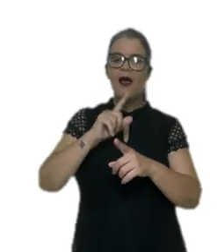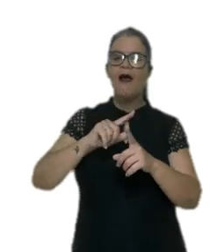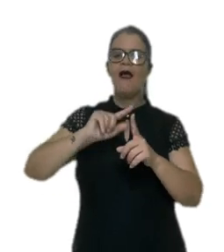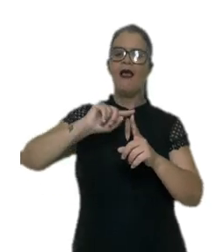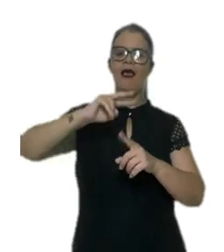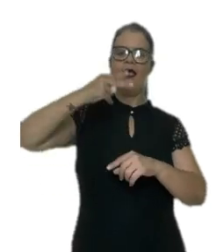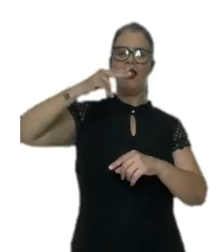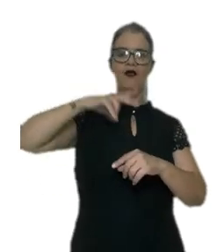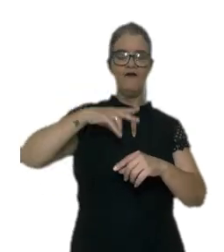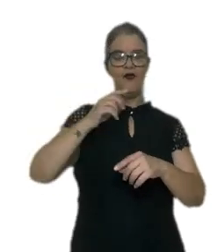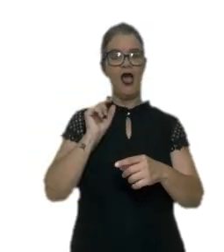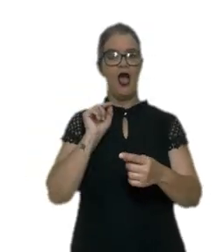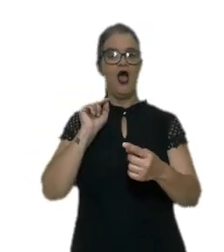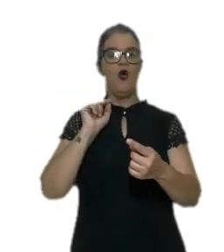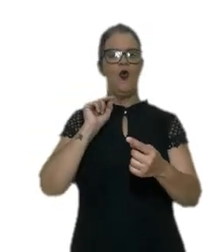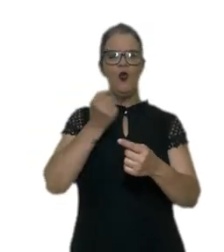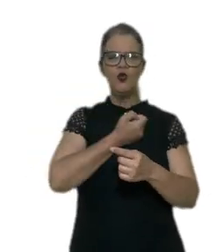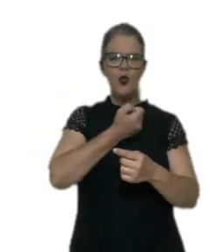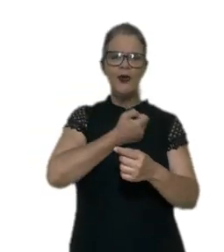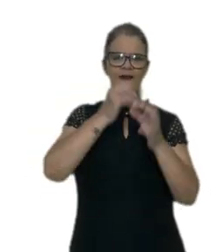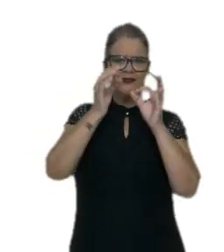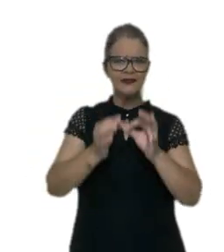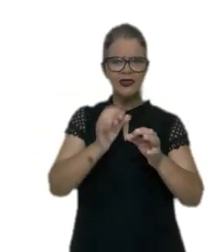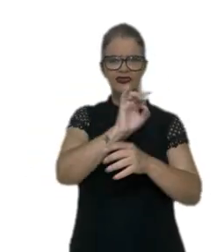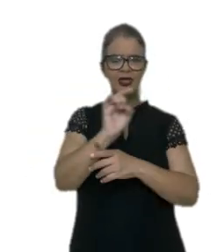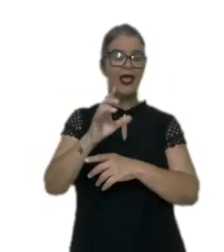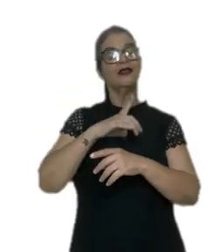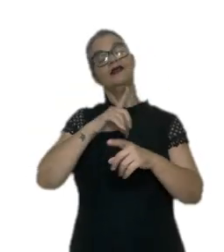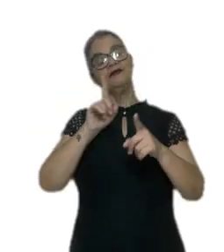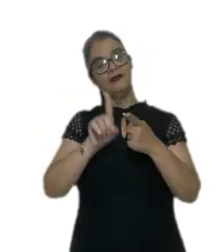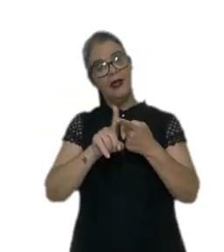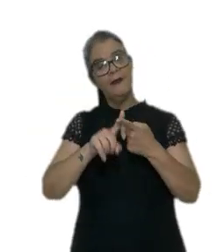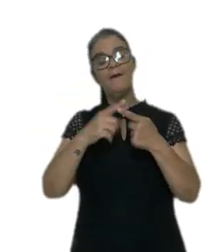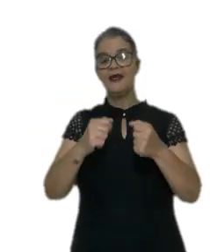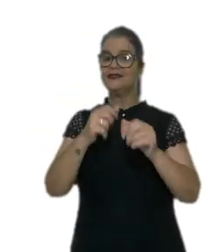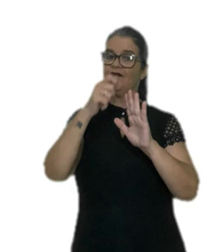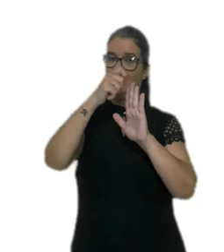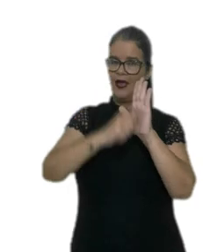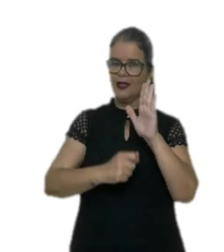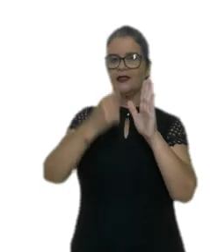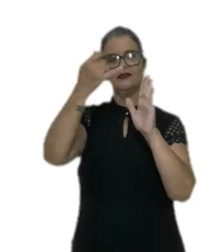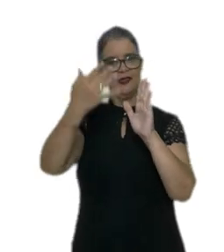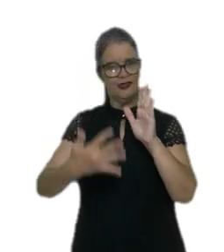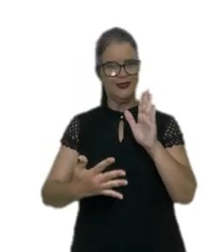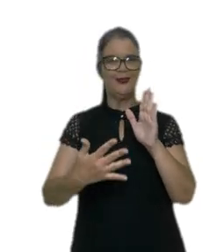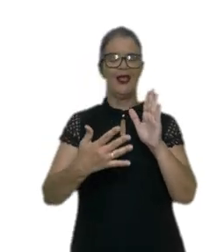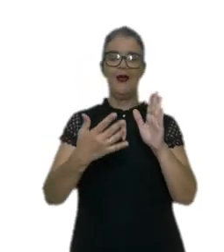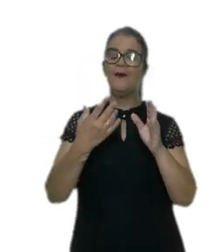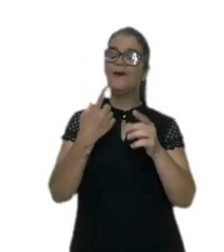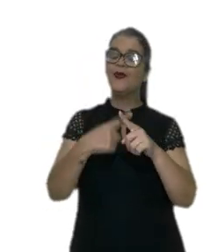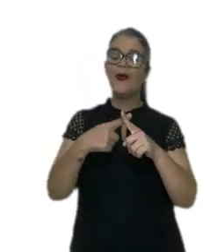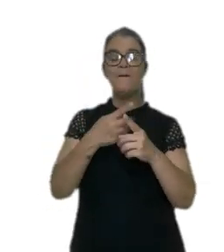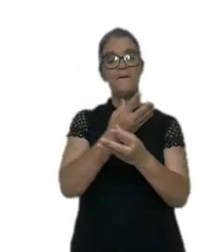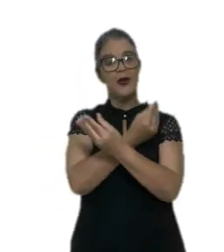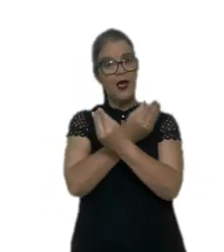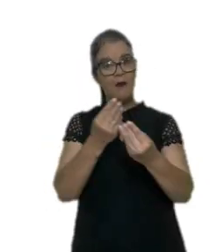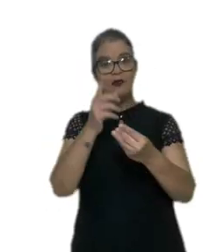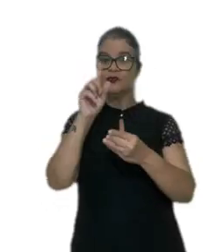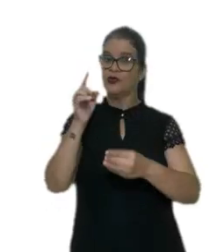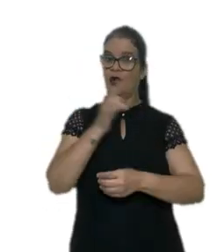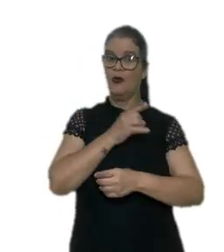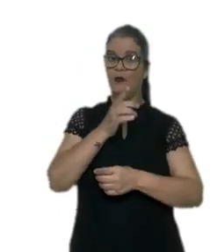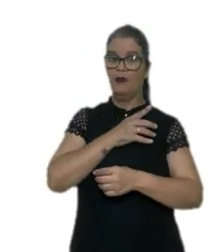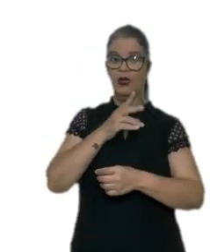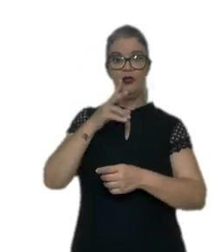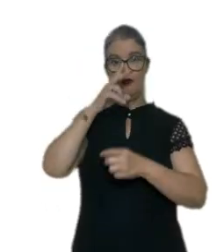cada um entretanto não poderia deixar de falar da redação que Para muitos é o grande medo